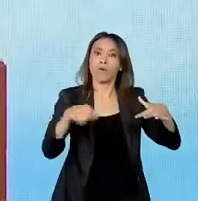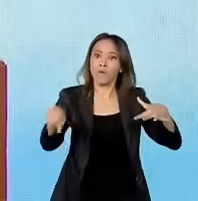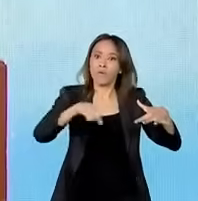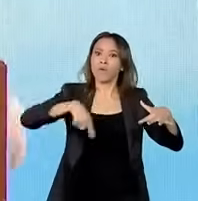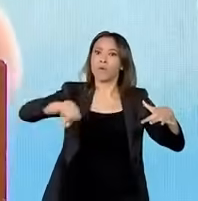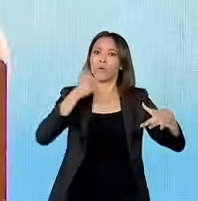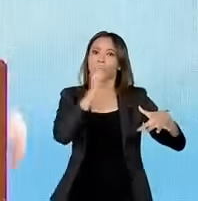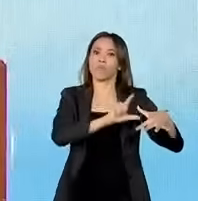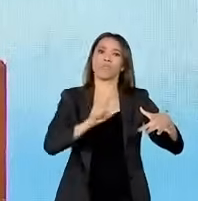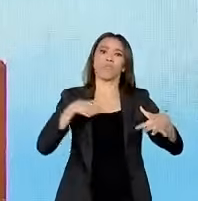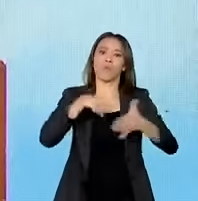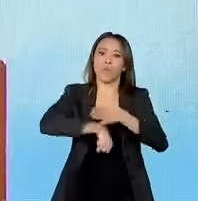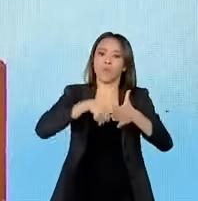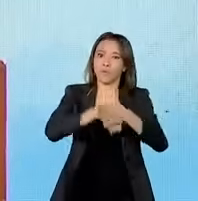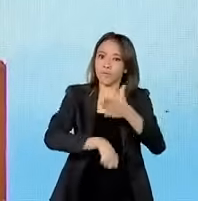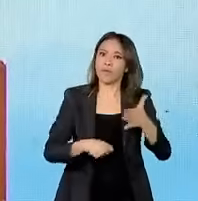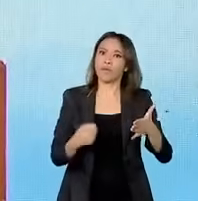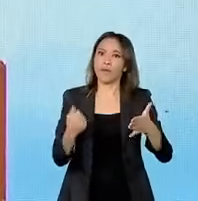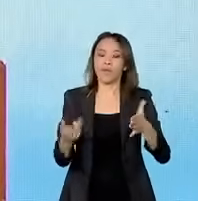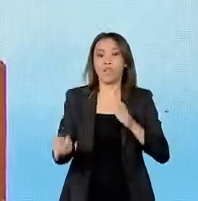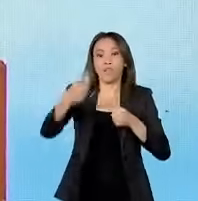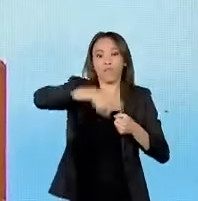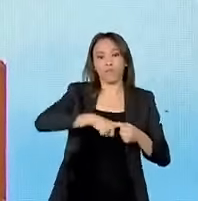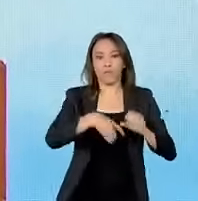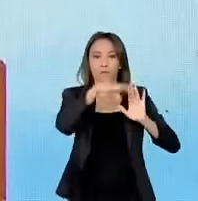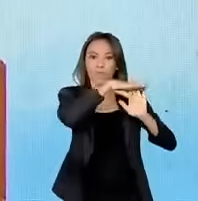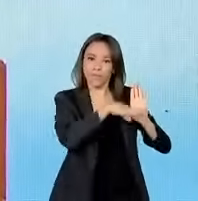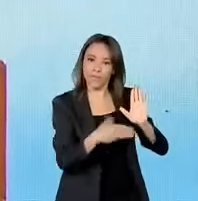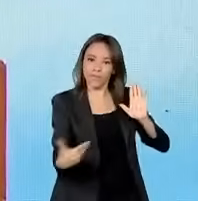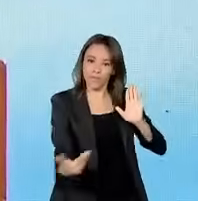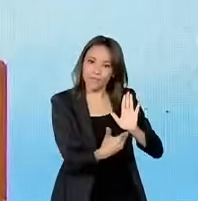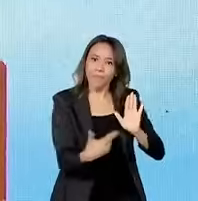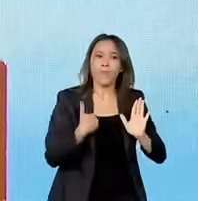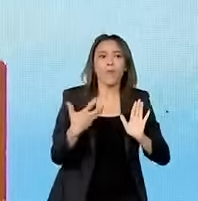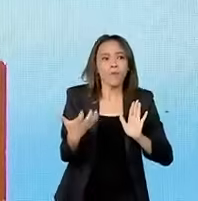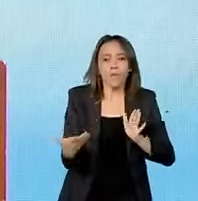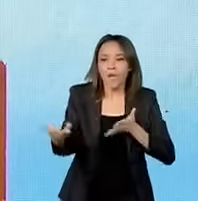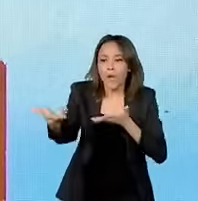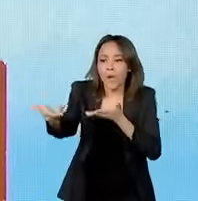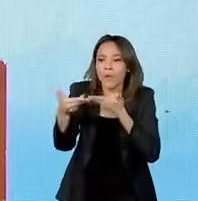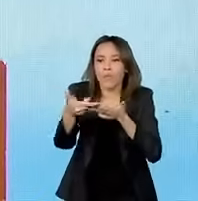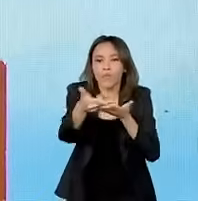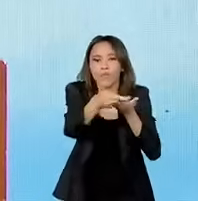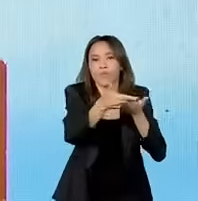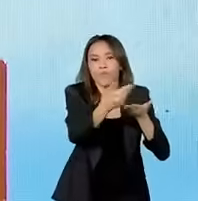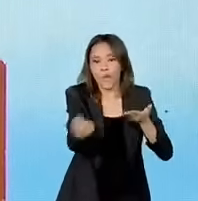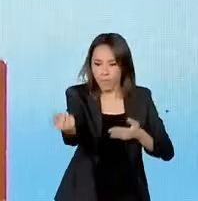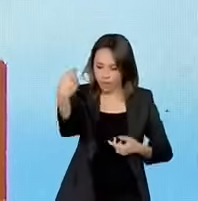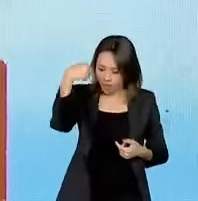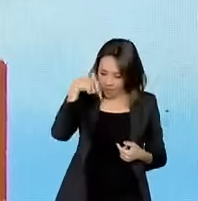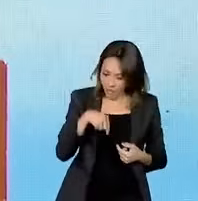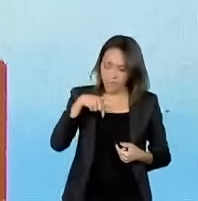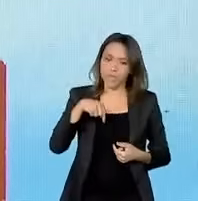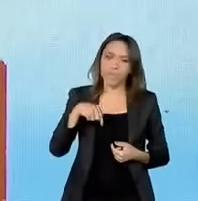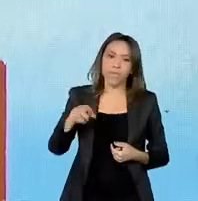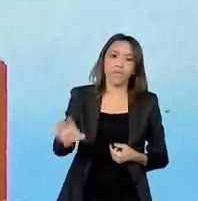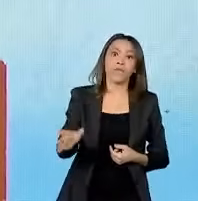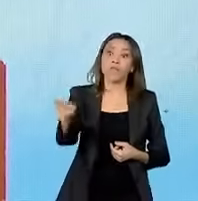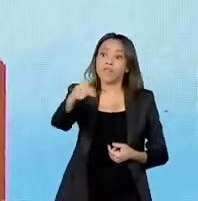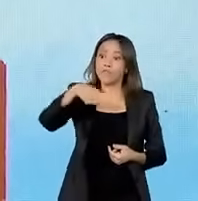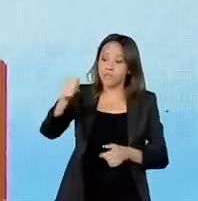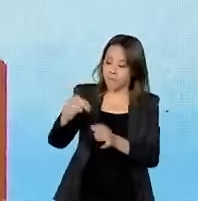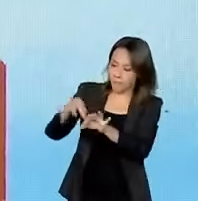gente construir e retomar o Minha Casa, Minha Vida, Entidades. Então eu queria convidar para vir aqui na frente, abrir a